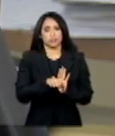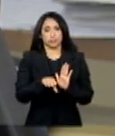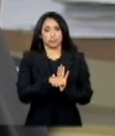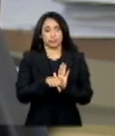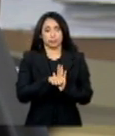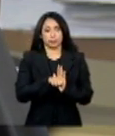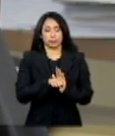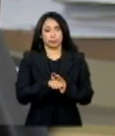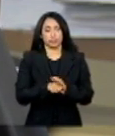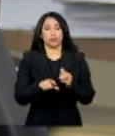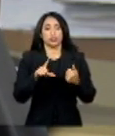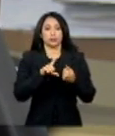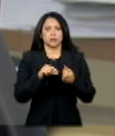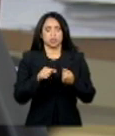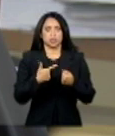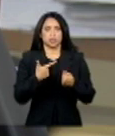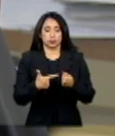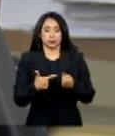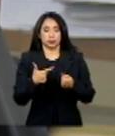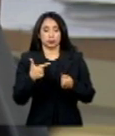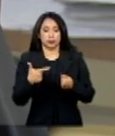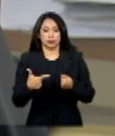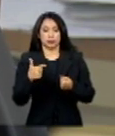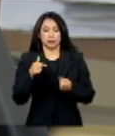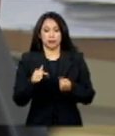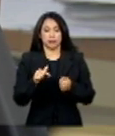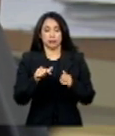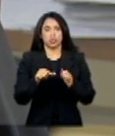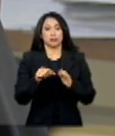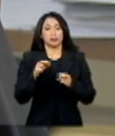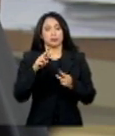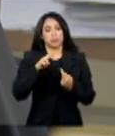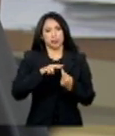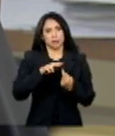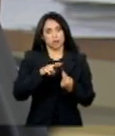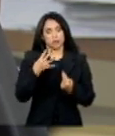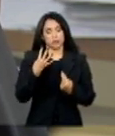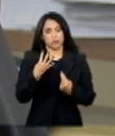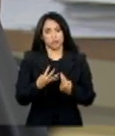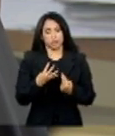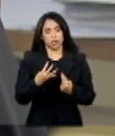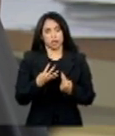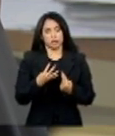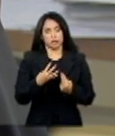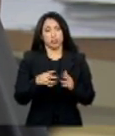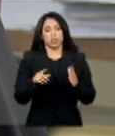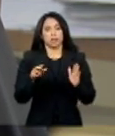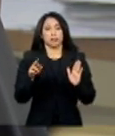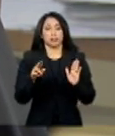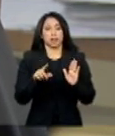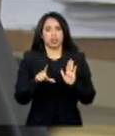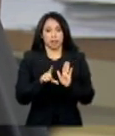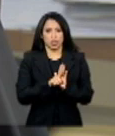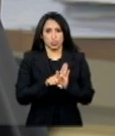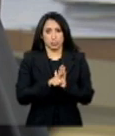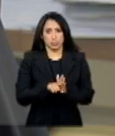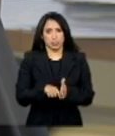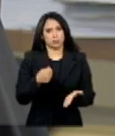artigo 220 separar quatro que impõe o legislador o dever de punir severamente